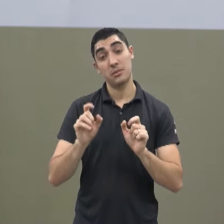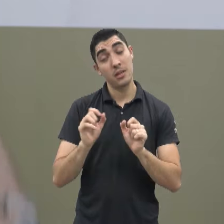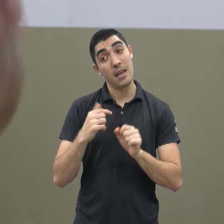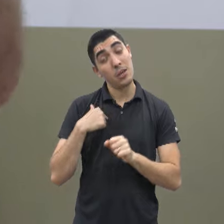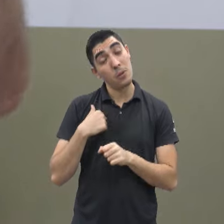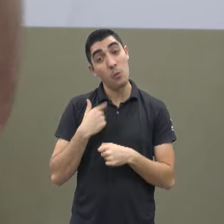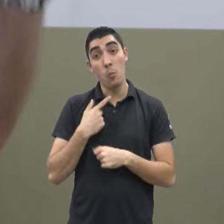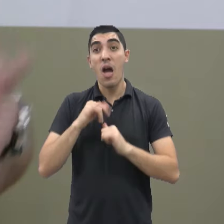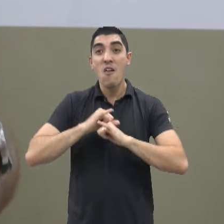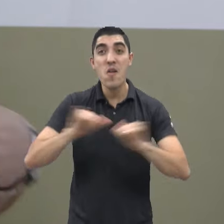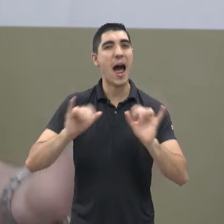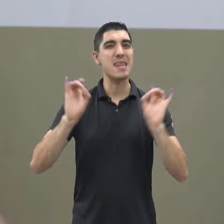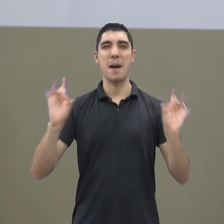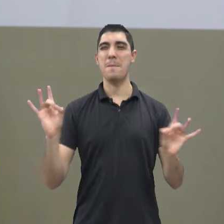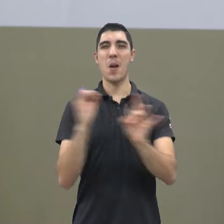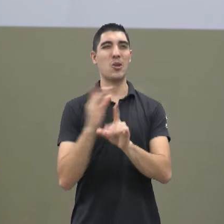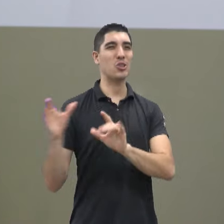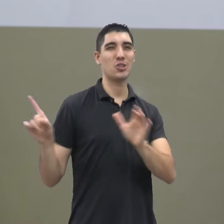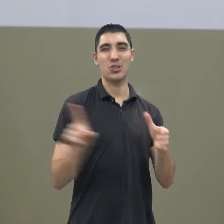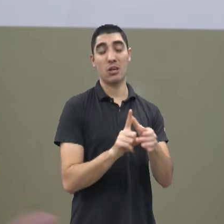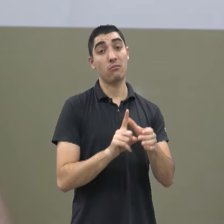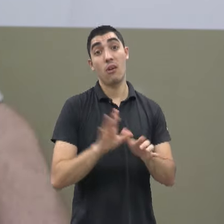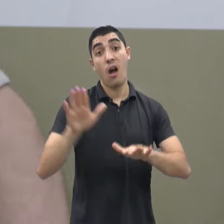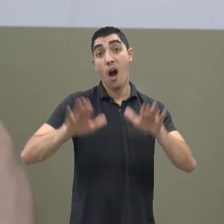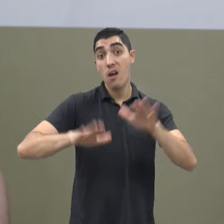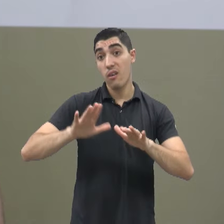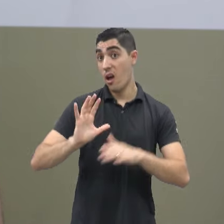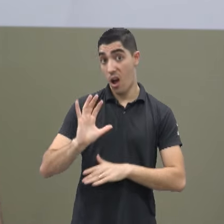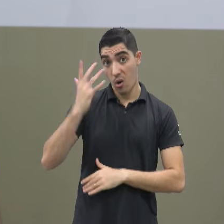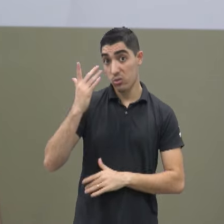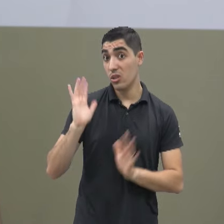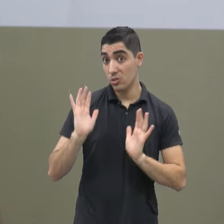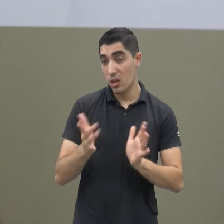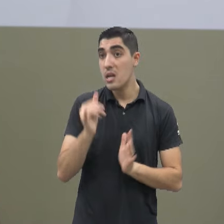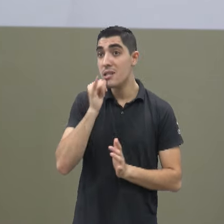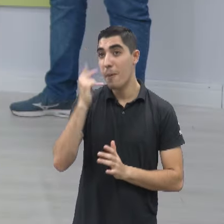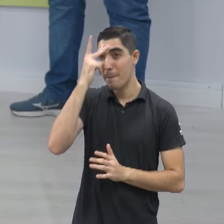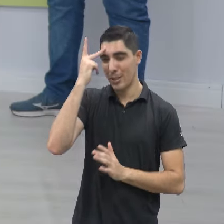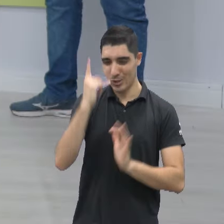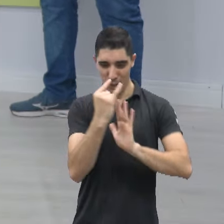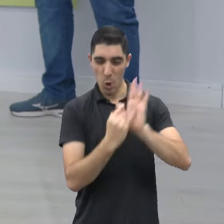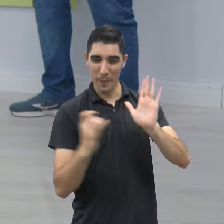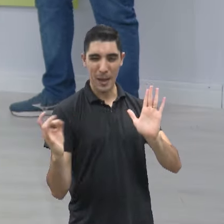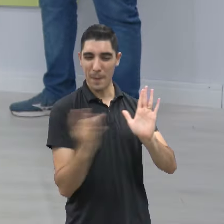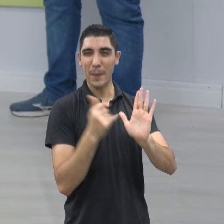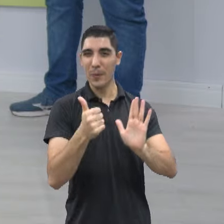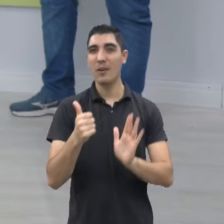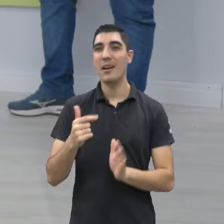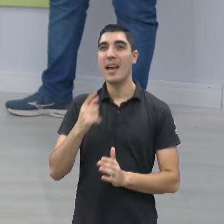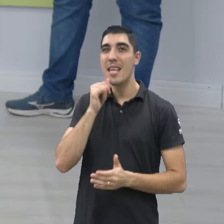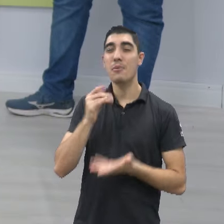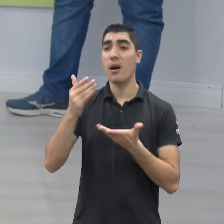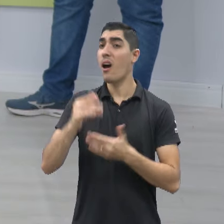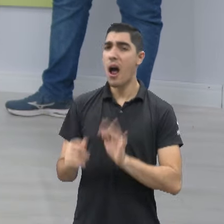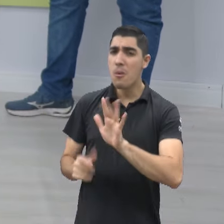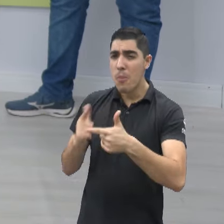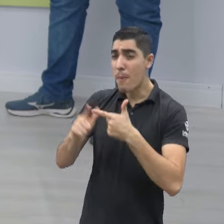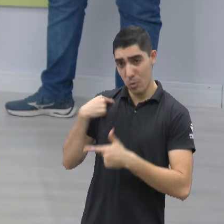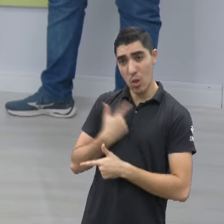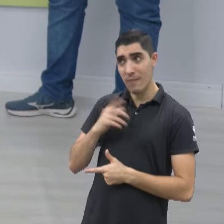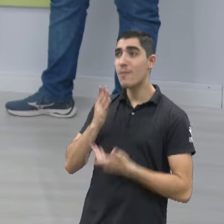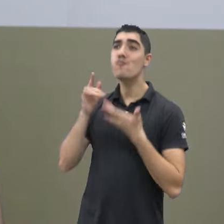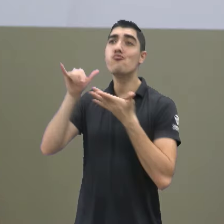o voo está marcado e o cara não aparece para pegar o voo, já aconteceu isso com os jogadores. Então, liga para o Laos para ele voltar. Pô, cara, mas ele está ganhando